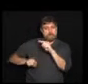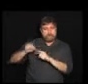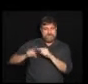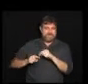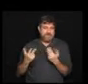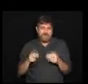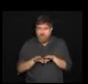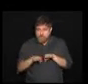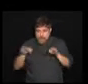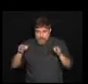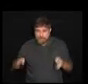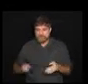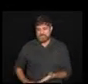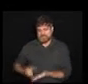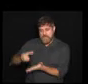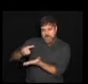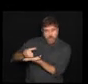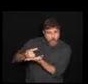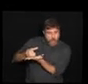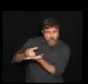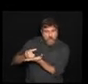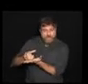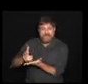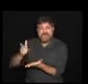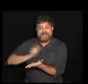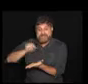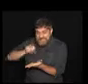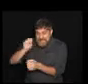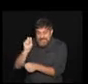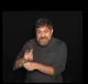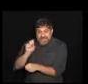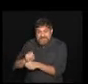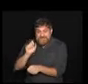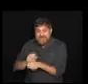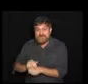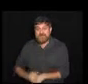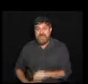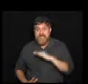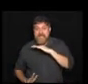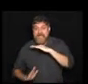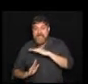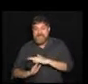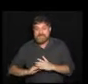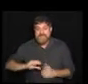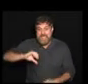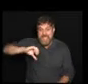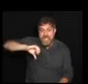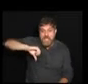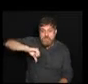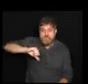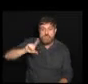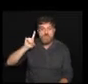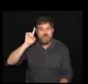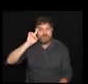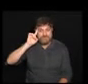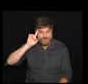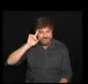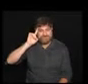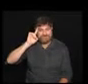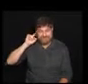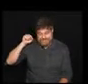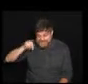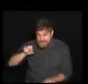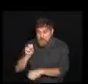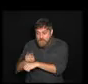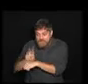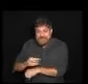essa mesa e esse copo, pode ficar presente até 9 dias. Ou seja,